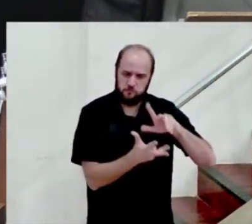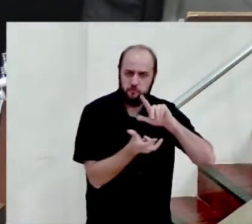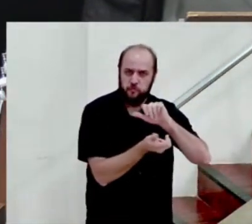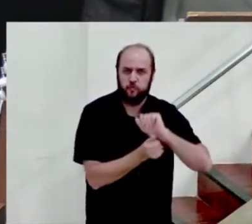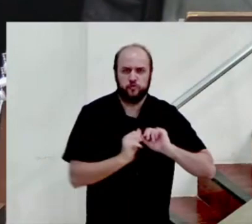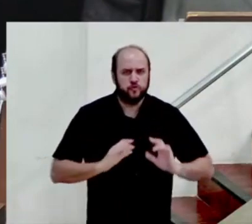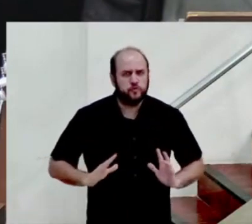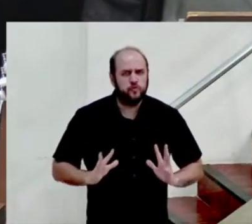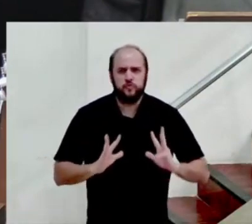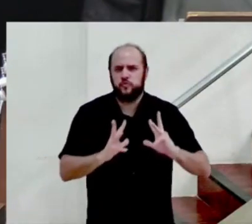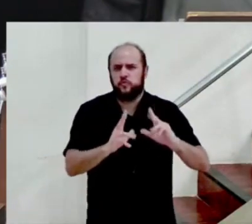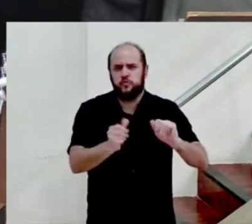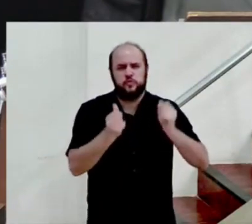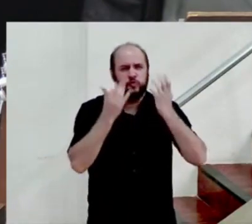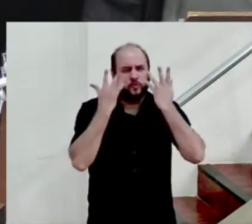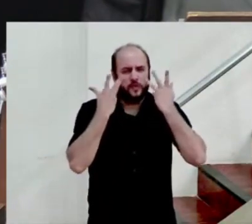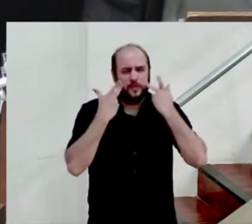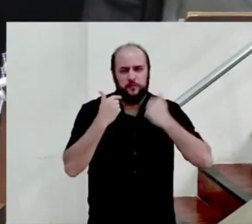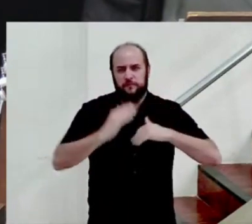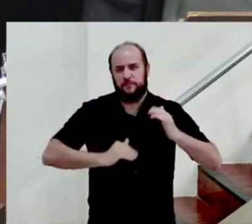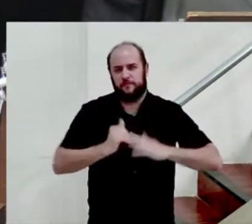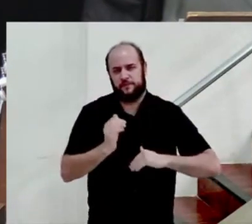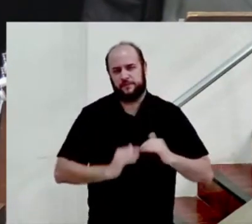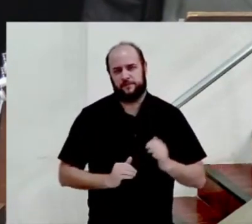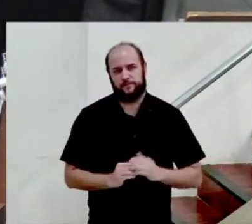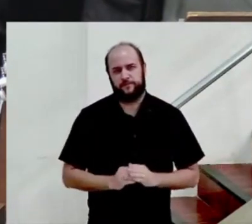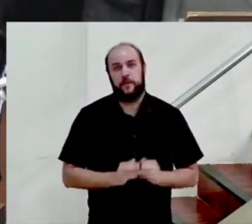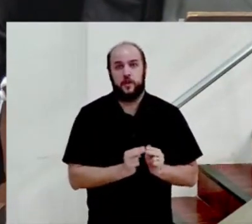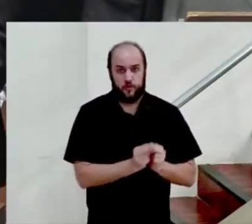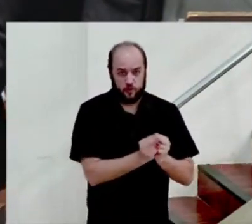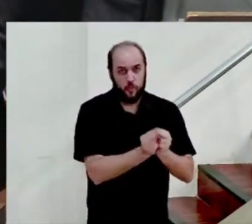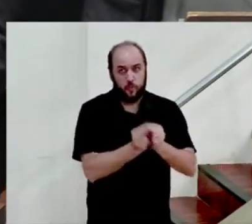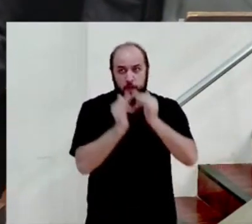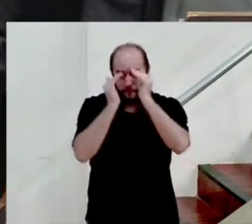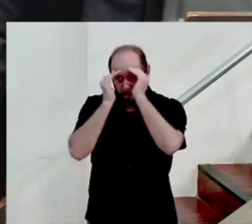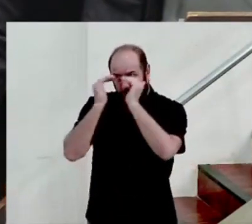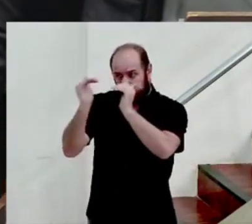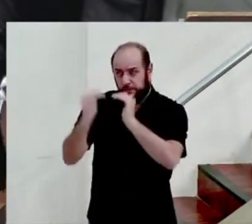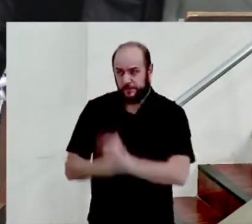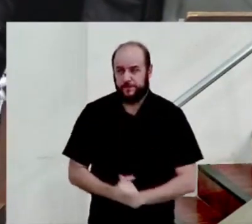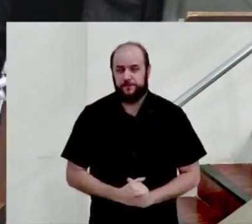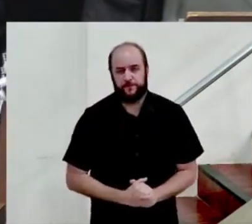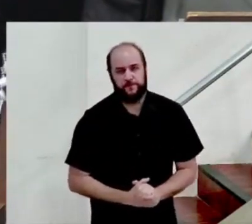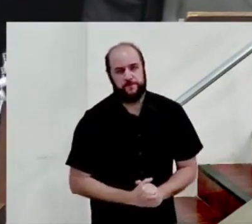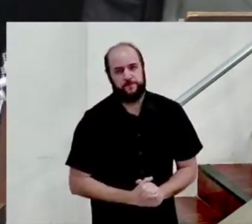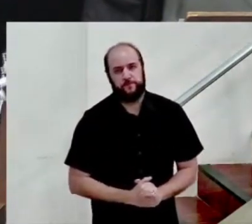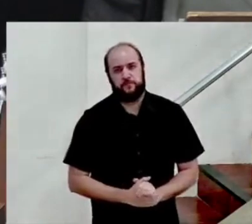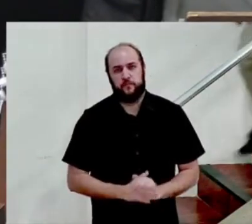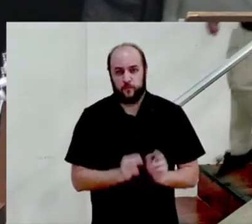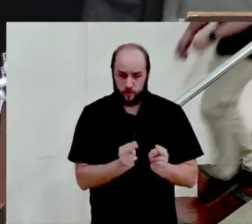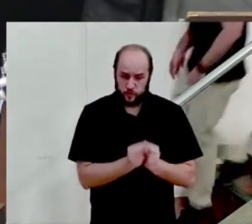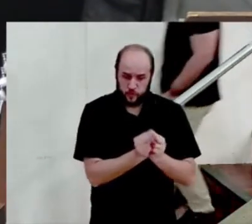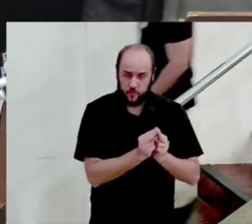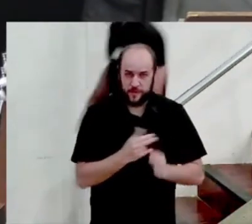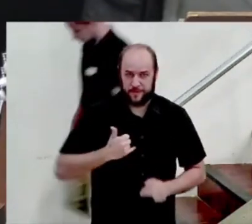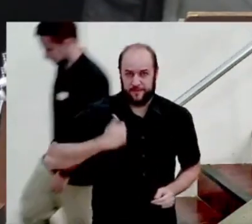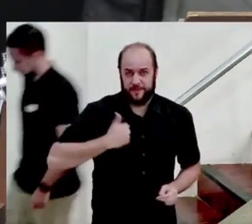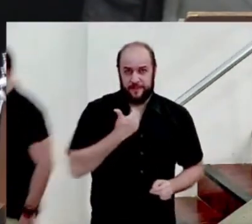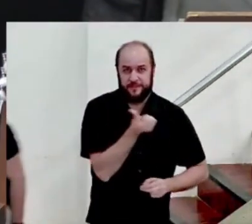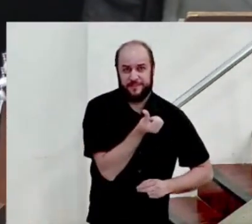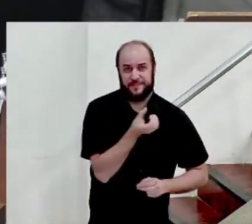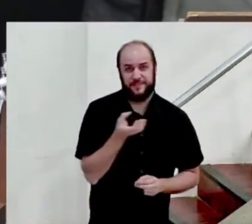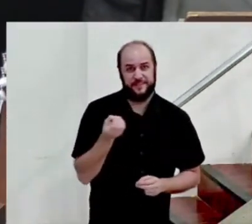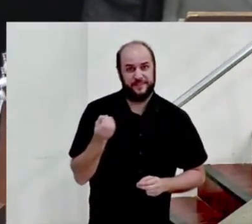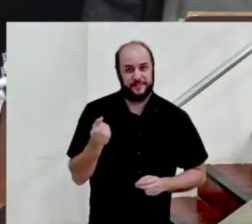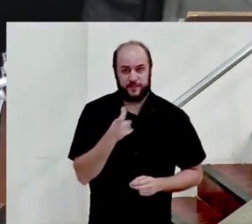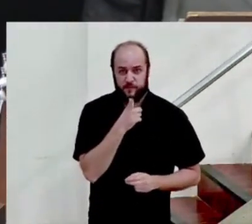os seres que fiz. E Noé fez tudo como o Senhor lhe havia ordenado. Noé tinha 600 anos de idade quando